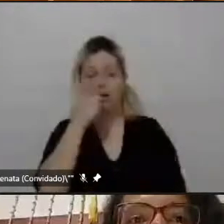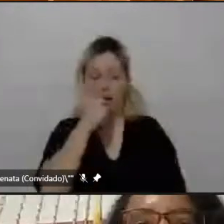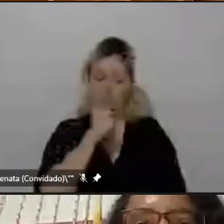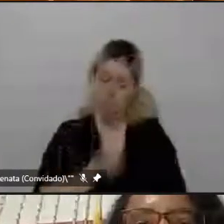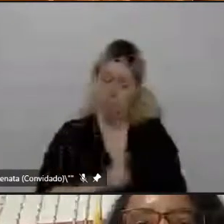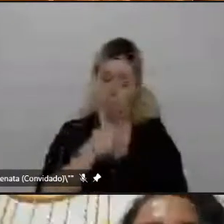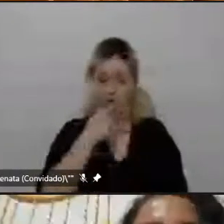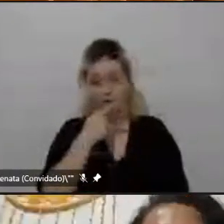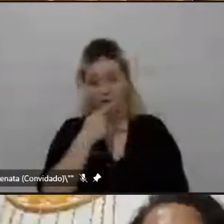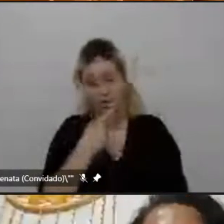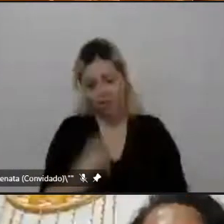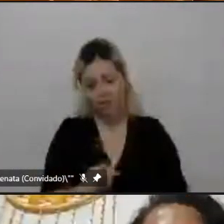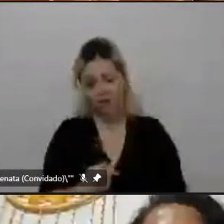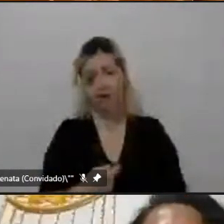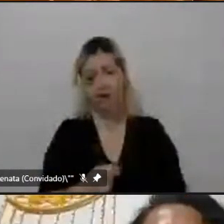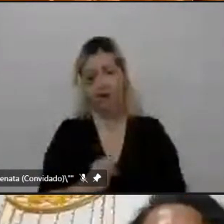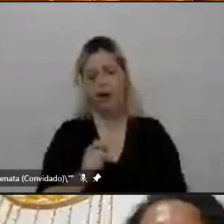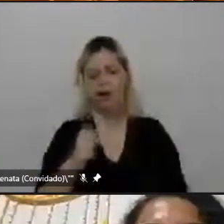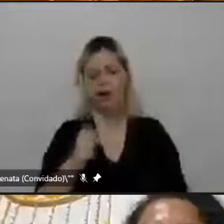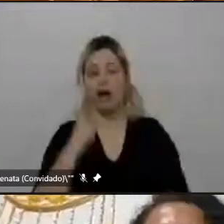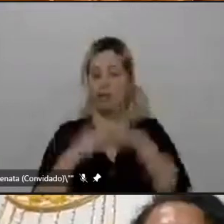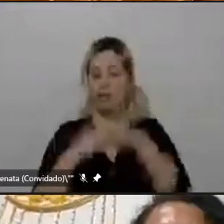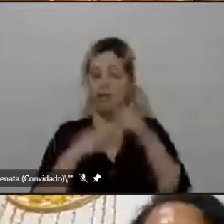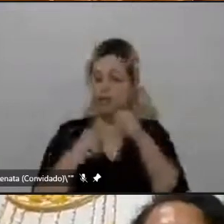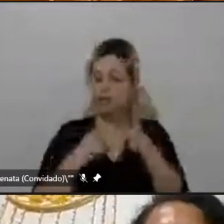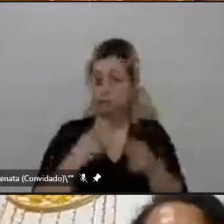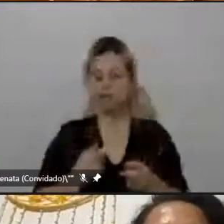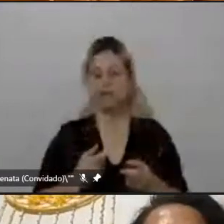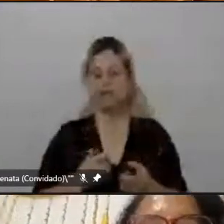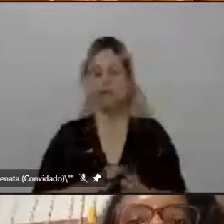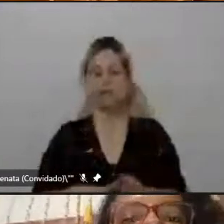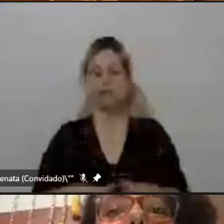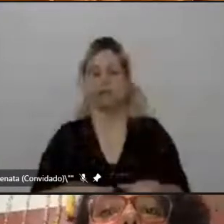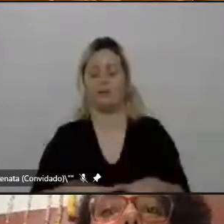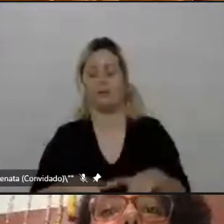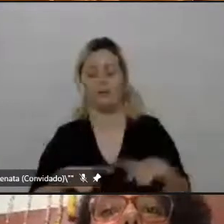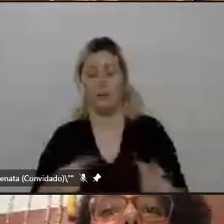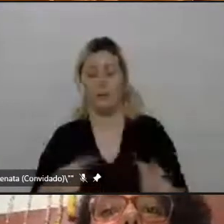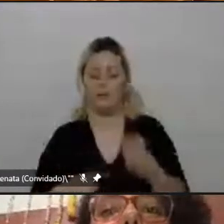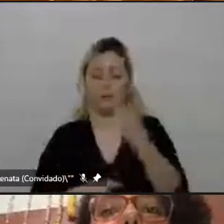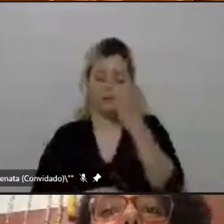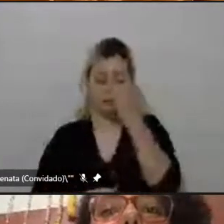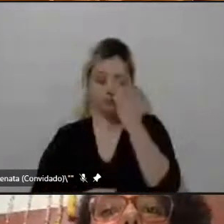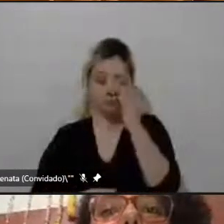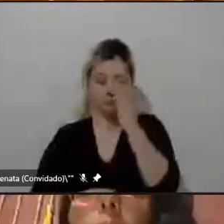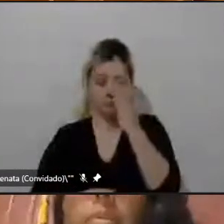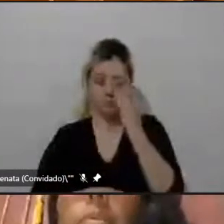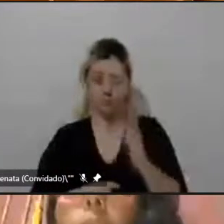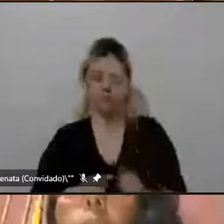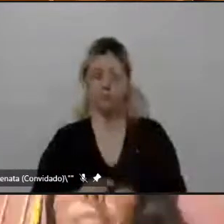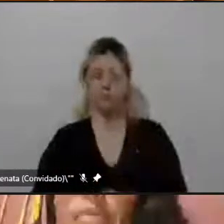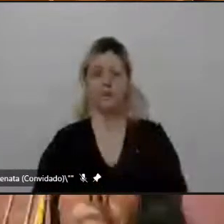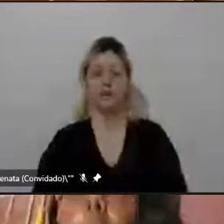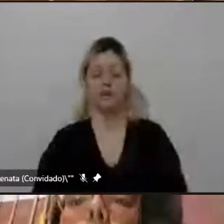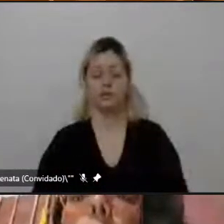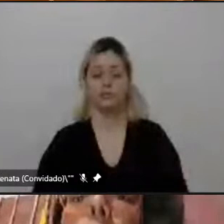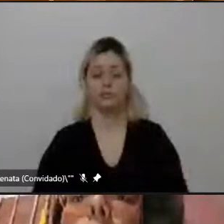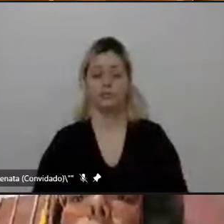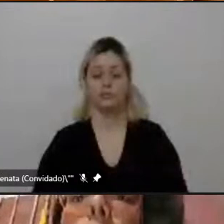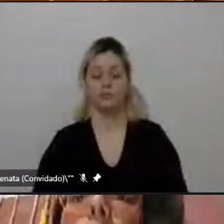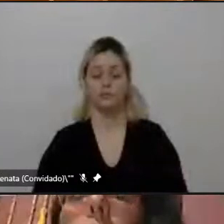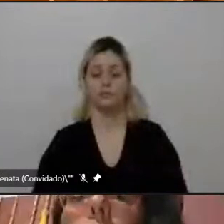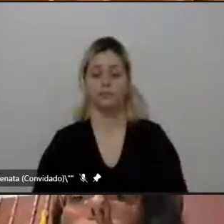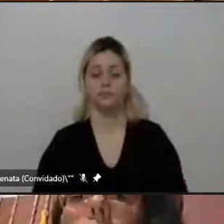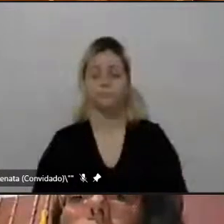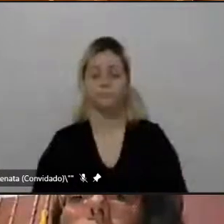exteriorizar o que de fato ela pretende. A ocupação chama Quilombo Coração